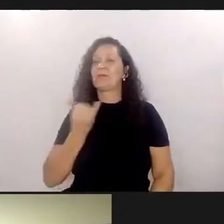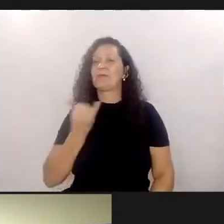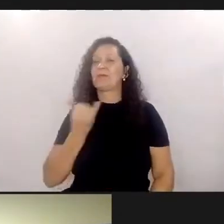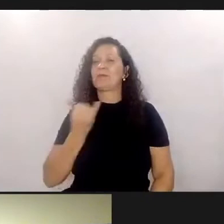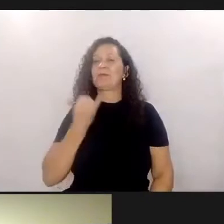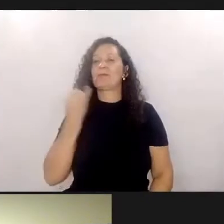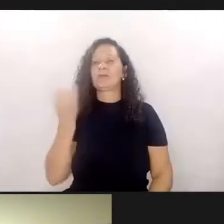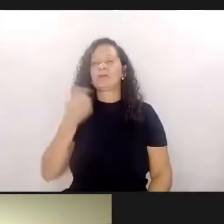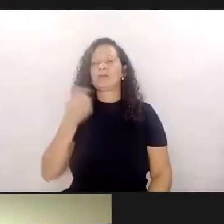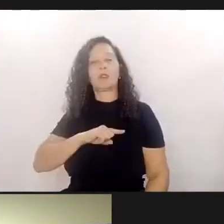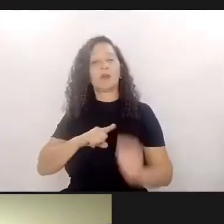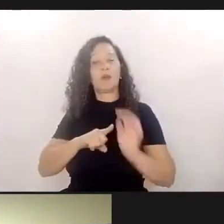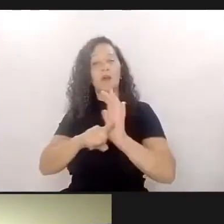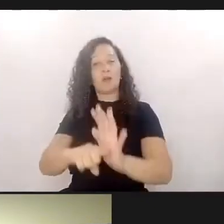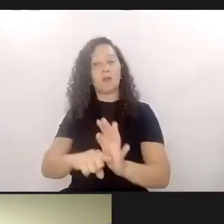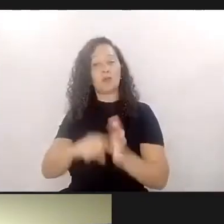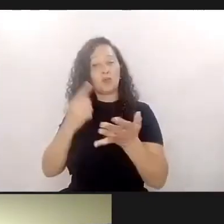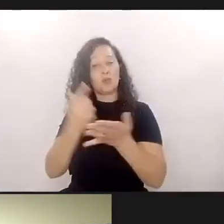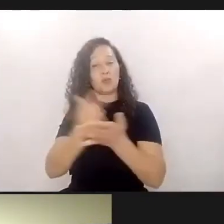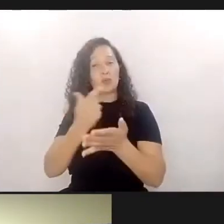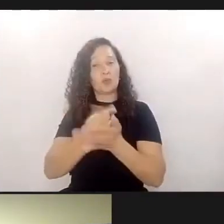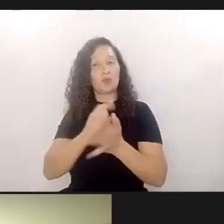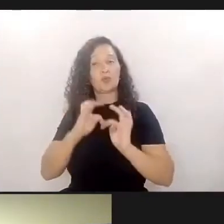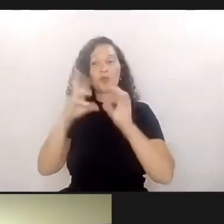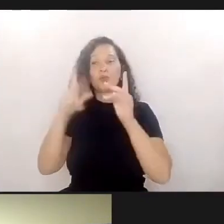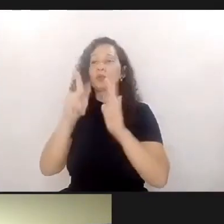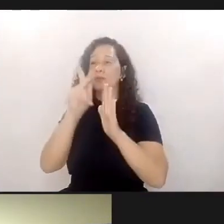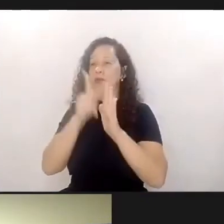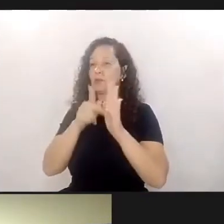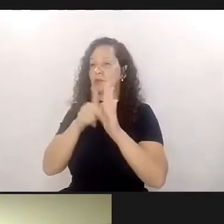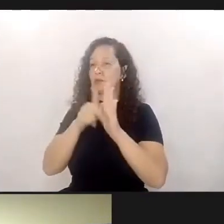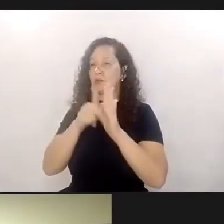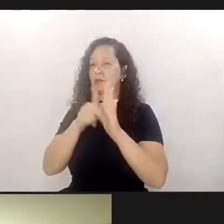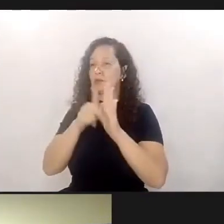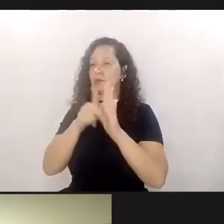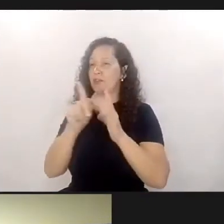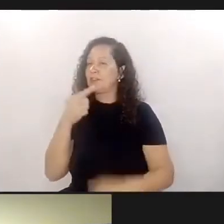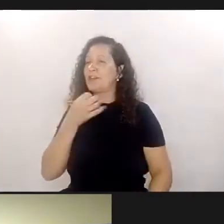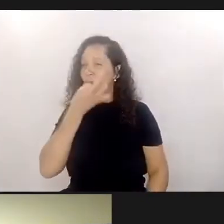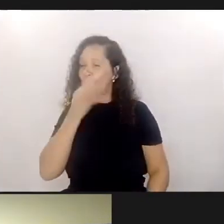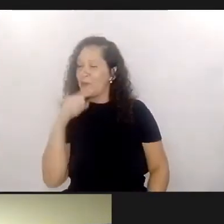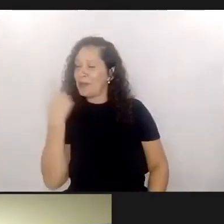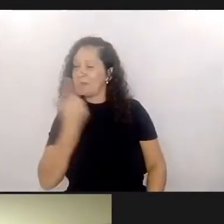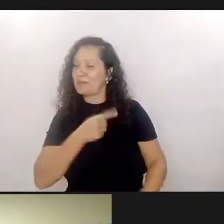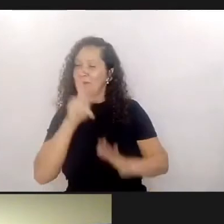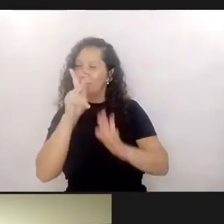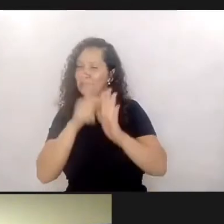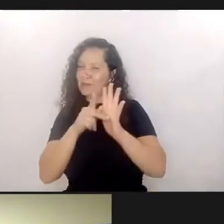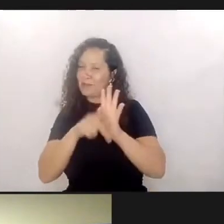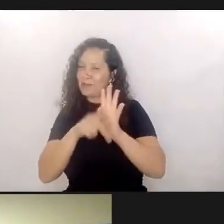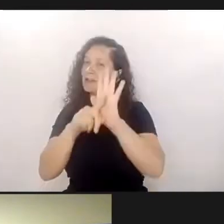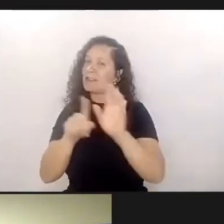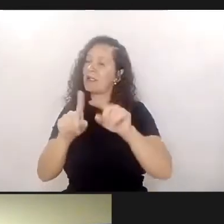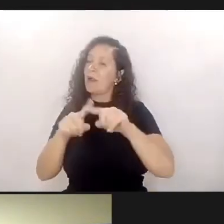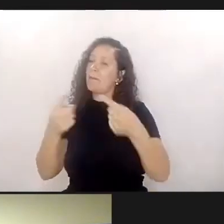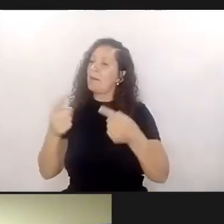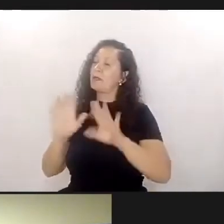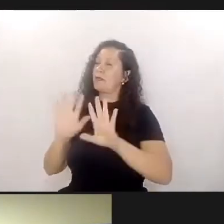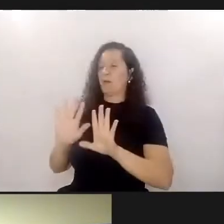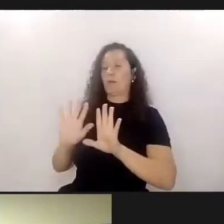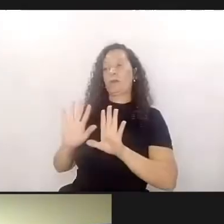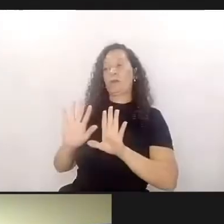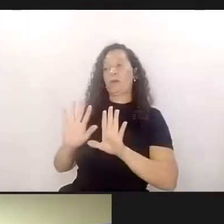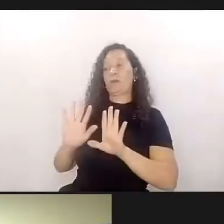incluído e a gente faz a nossa crítica ao projeto. A gente apresenta o jeito que ele botou, mas a gente fala, olha, esse é um projeto com mil